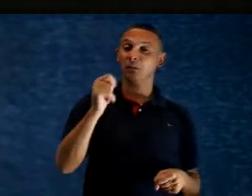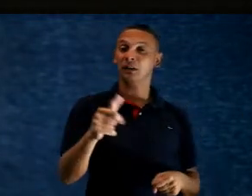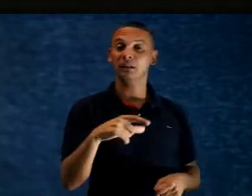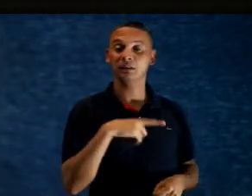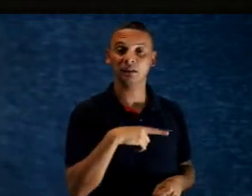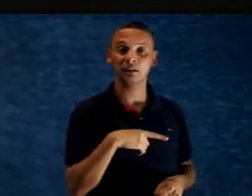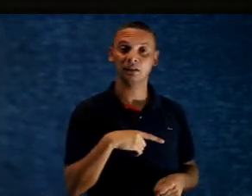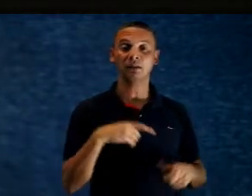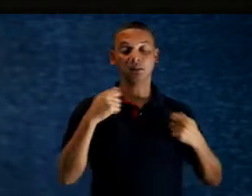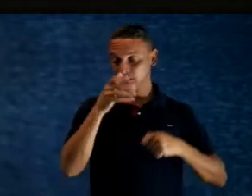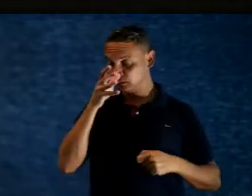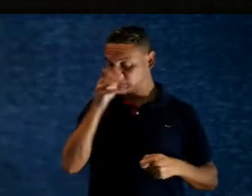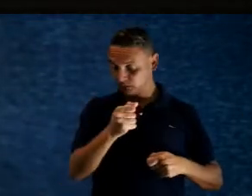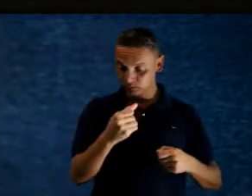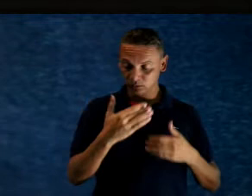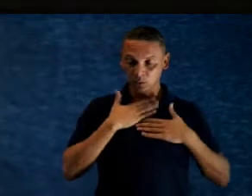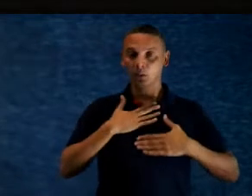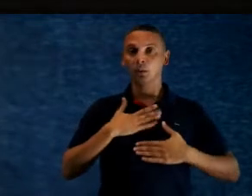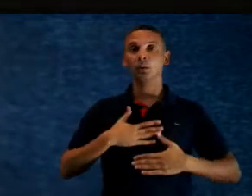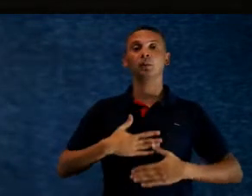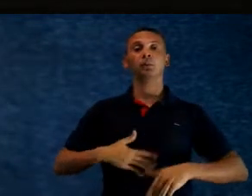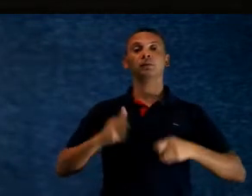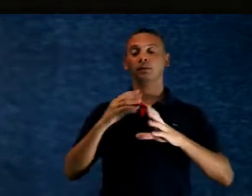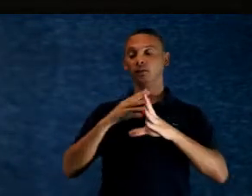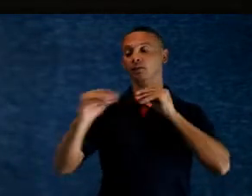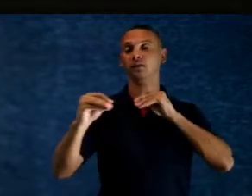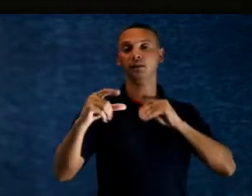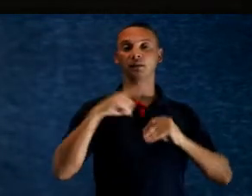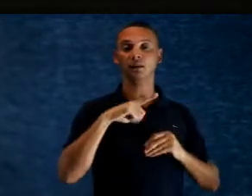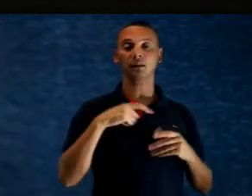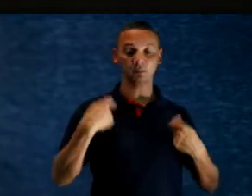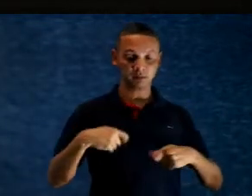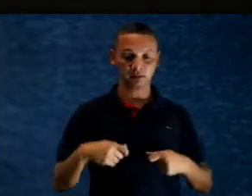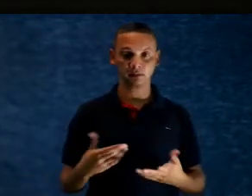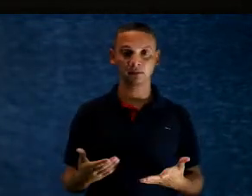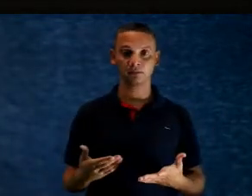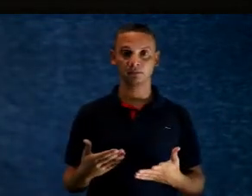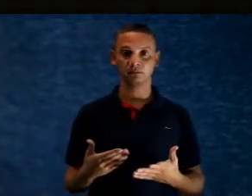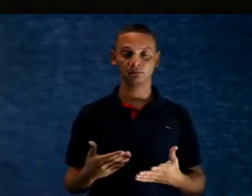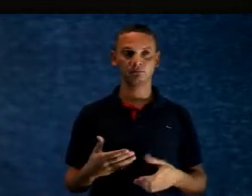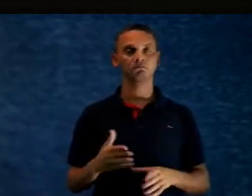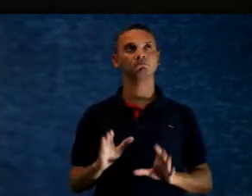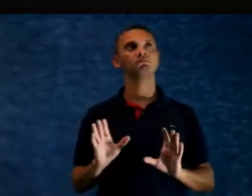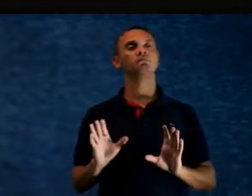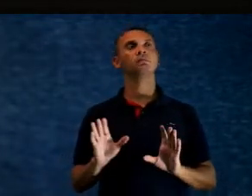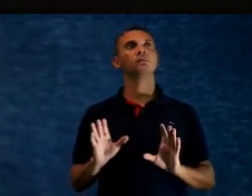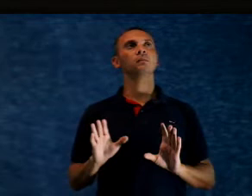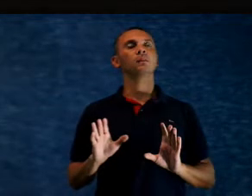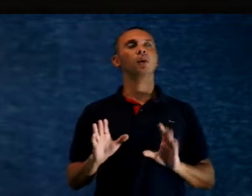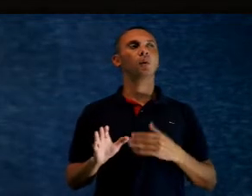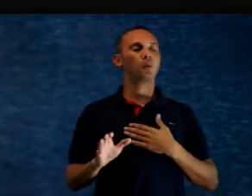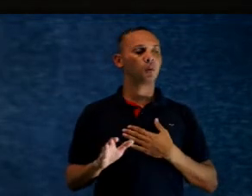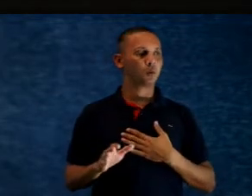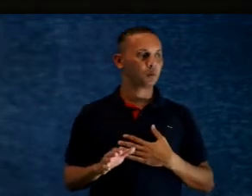engolir, tão habitual em nossa rotina fisiológica, transforma-se em ato importantíssimo, quase impossível de ser